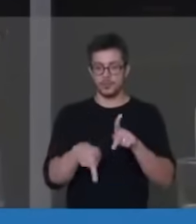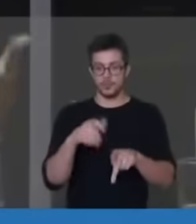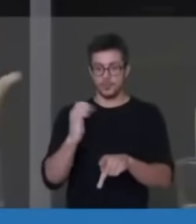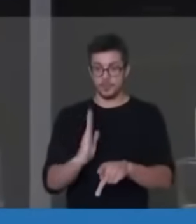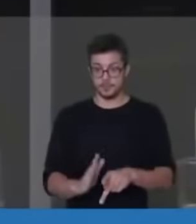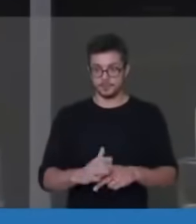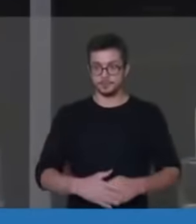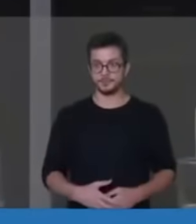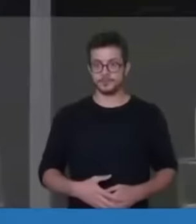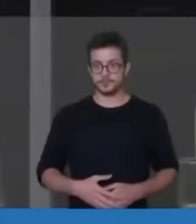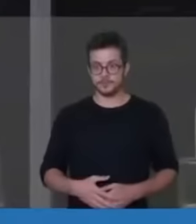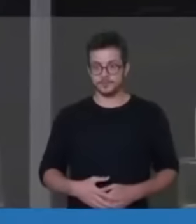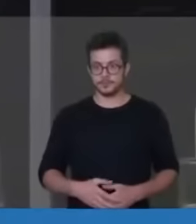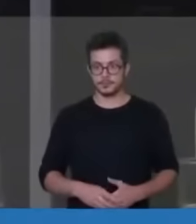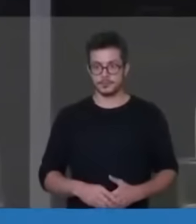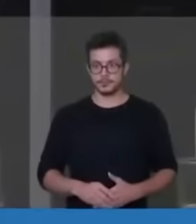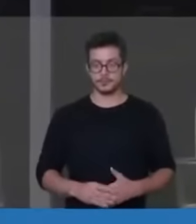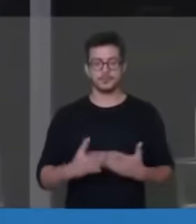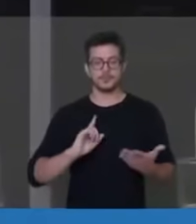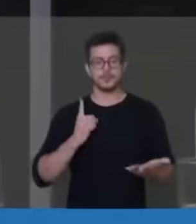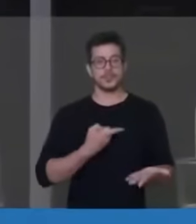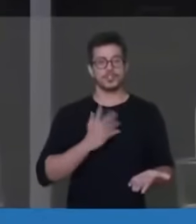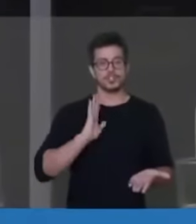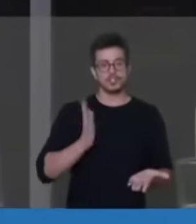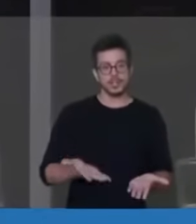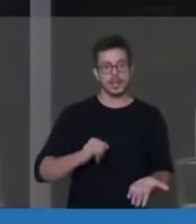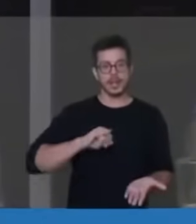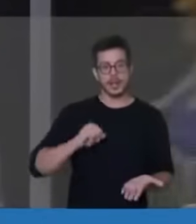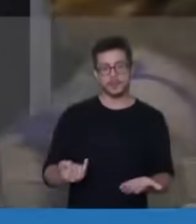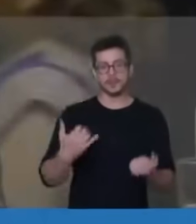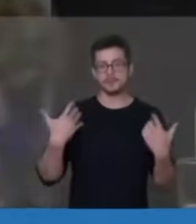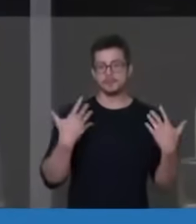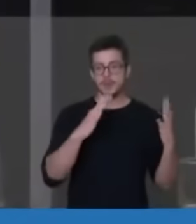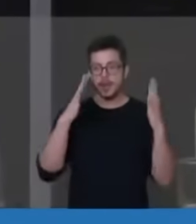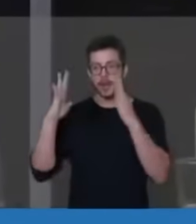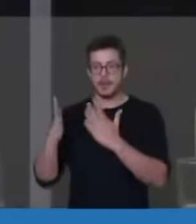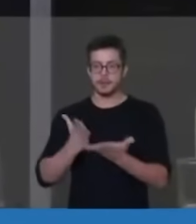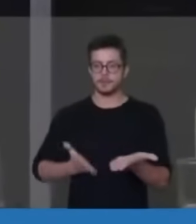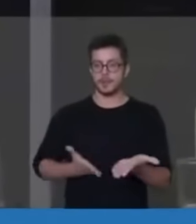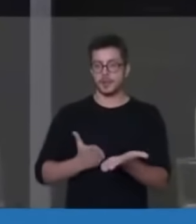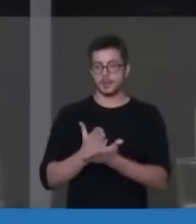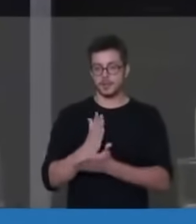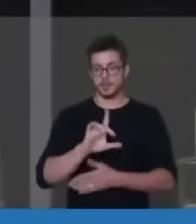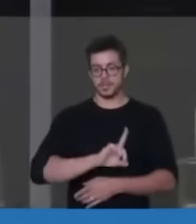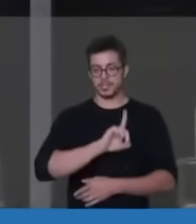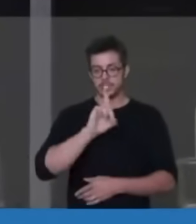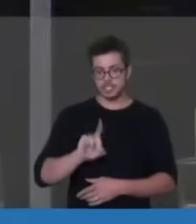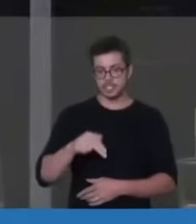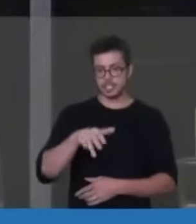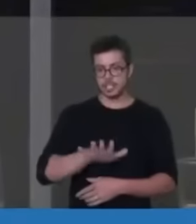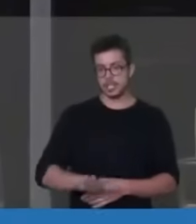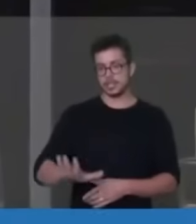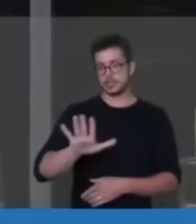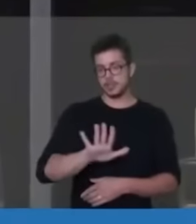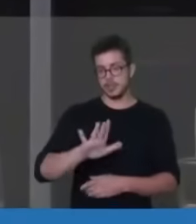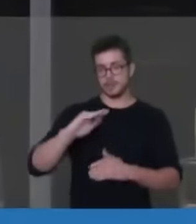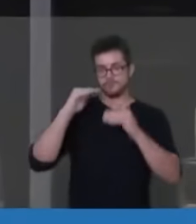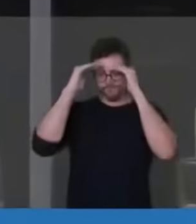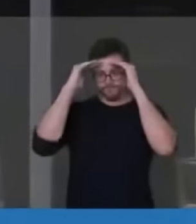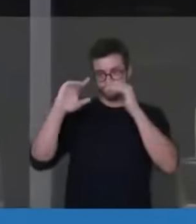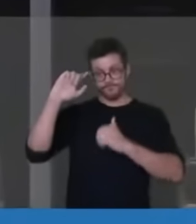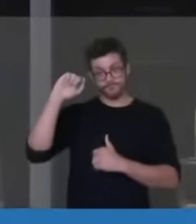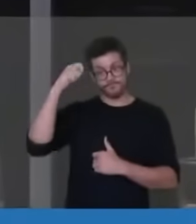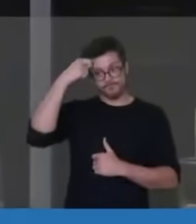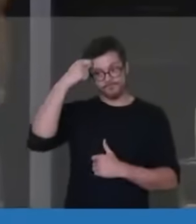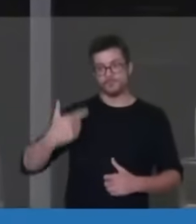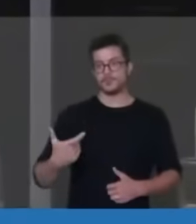nos antecipando na comemoração da aprovação do Dia Nacional da Consciência Negra, que será simbólico